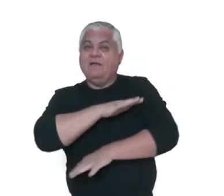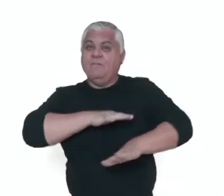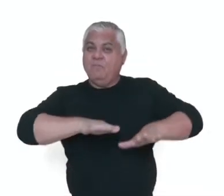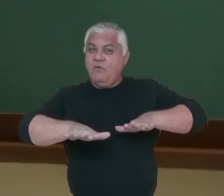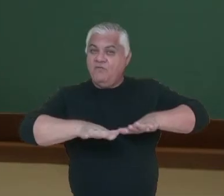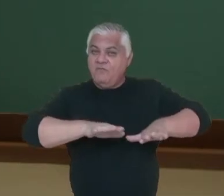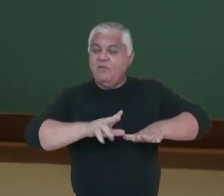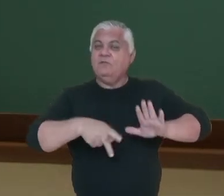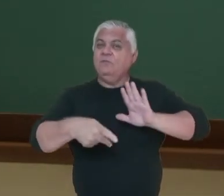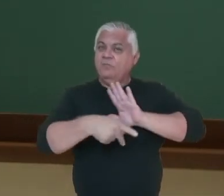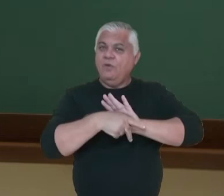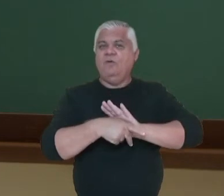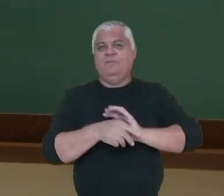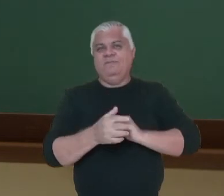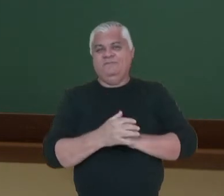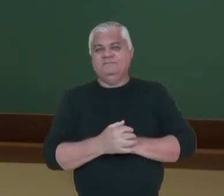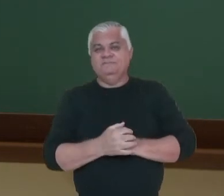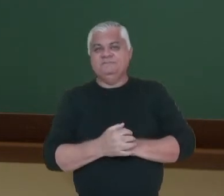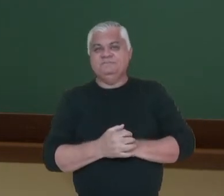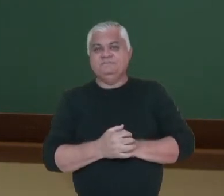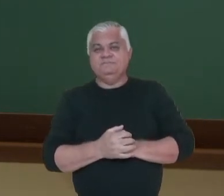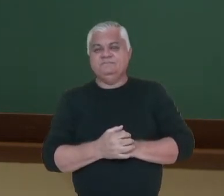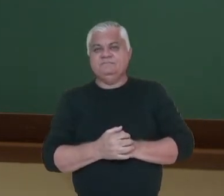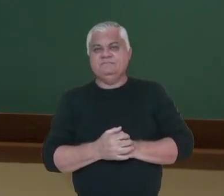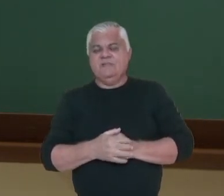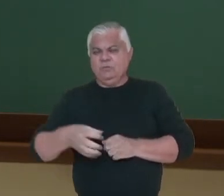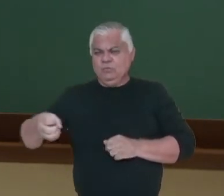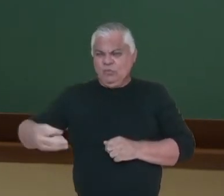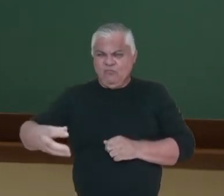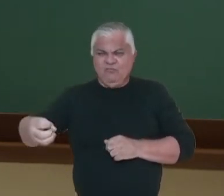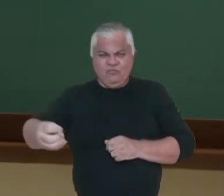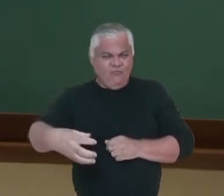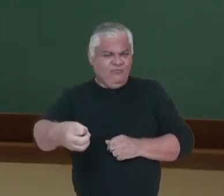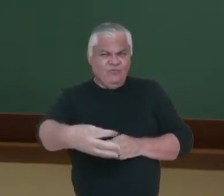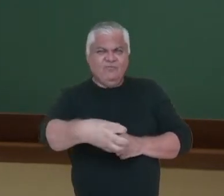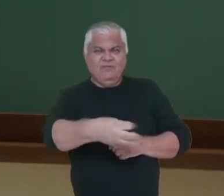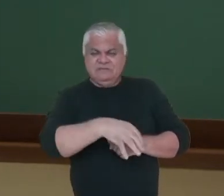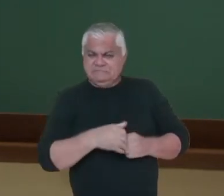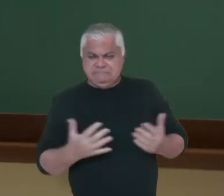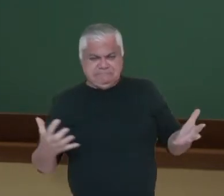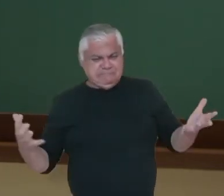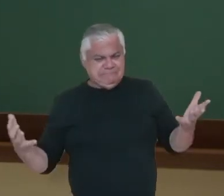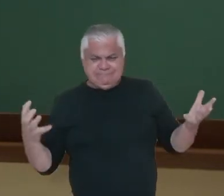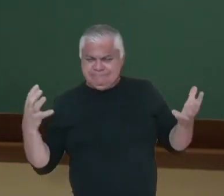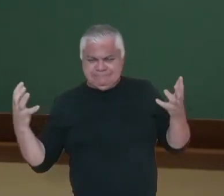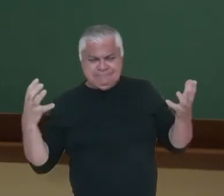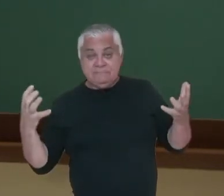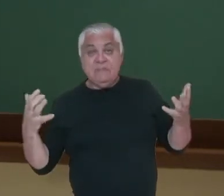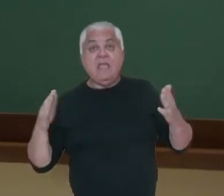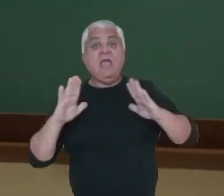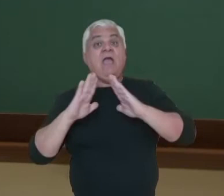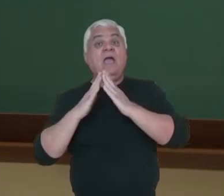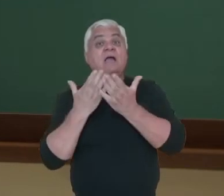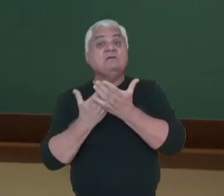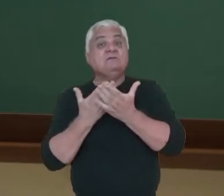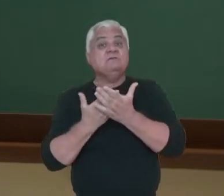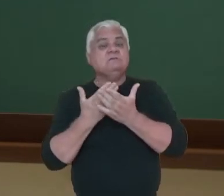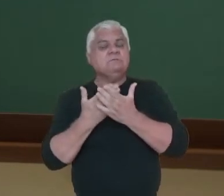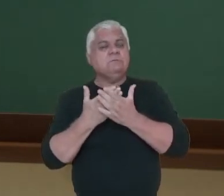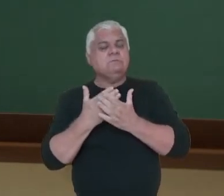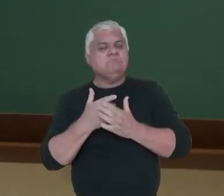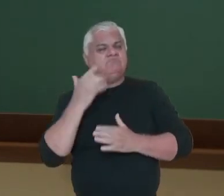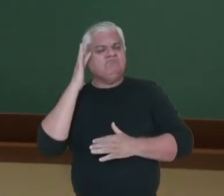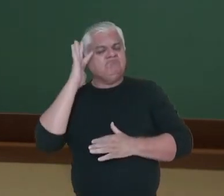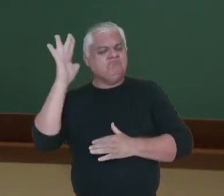ginástica. Então, como cada hora surge uma ginástica nova, uma tendência nova, a escola tem que refletir também sobre